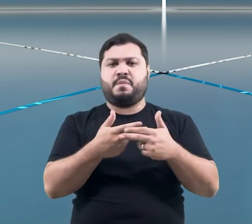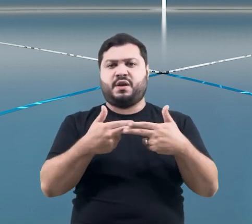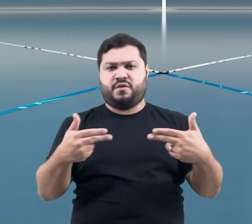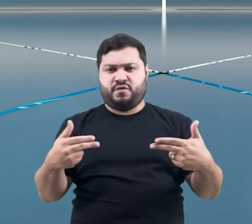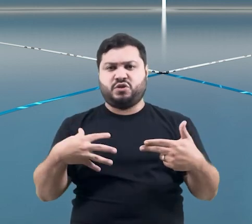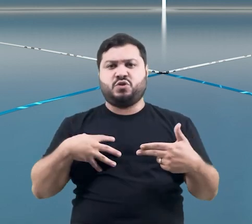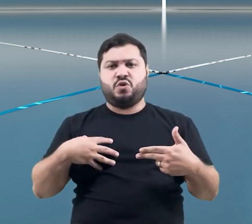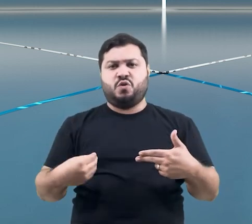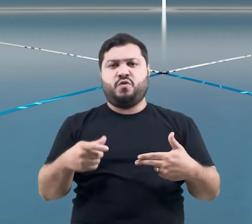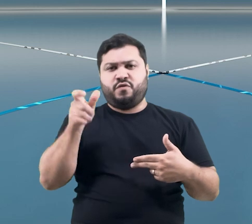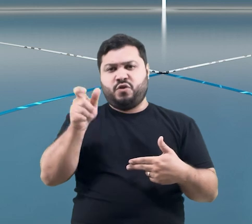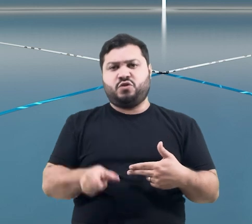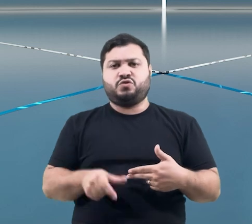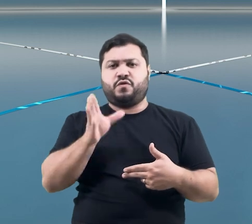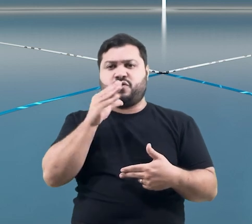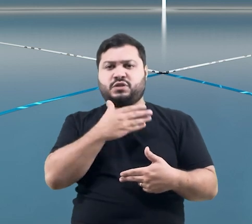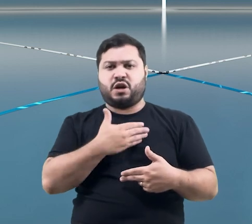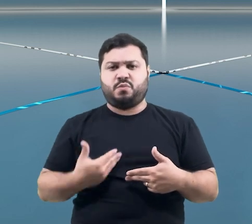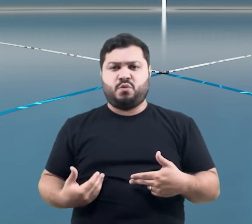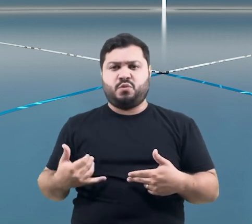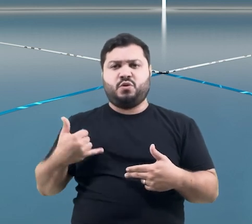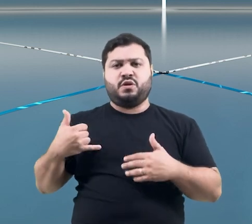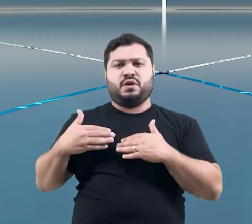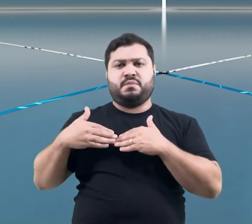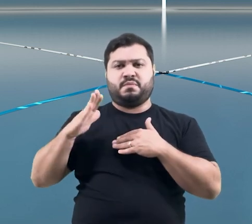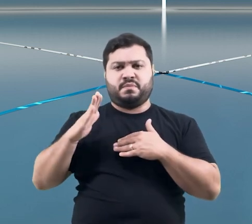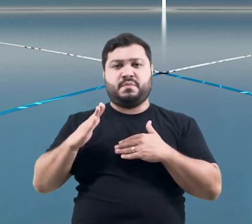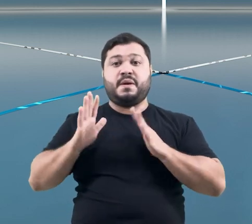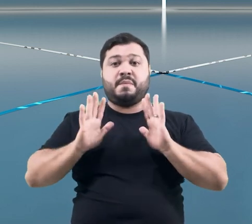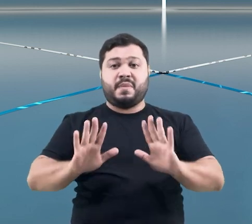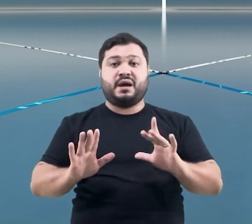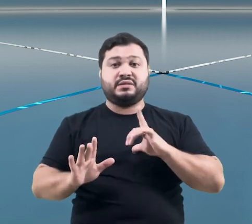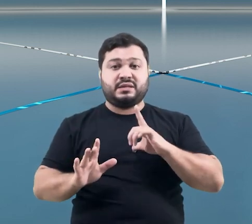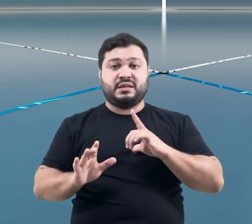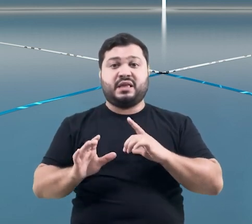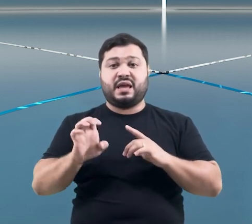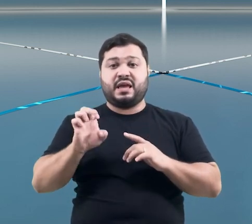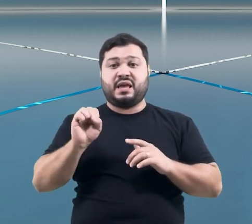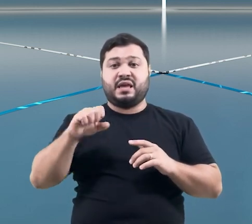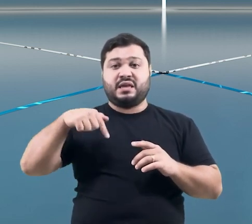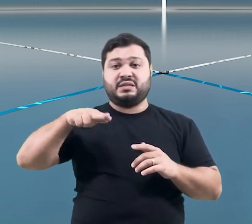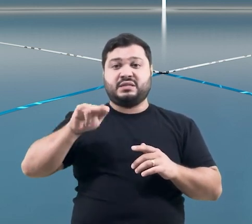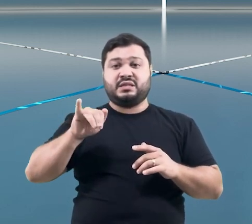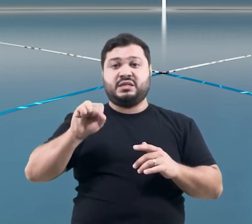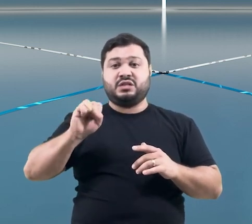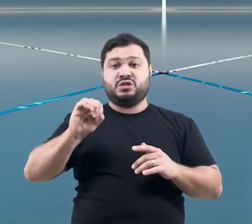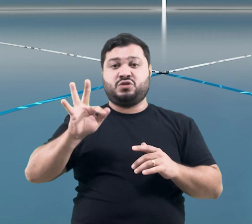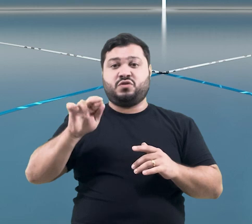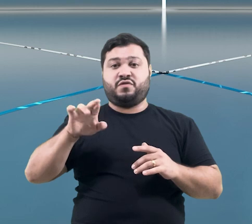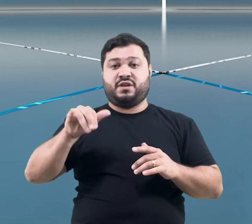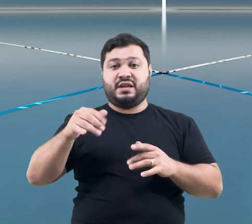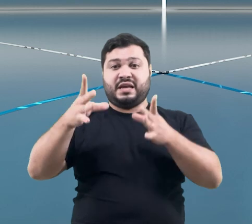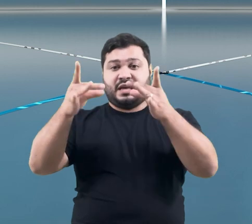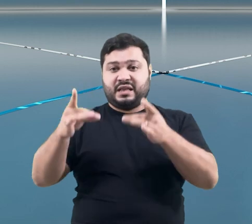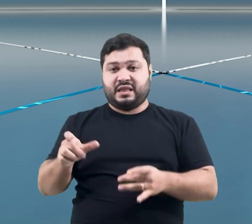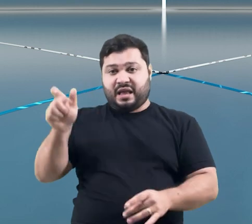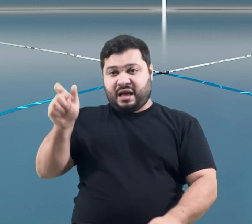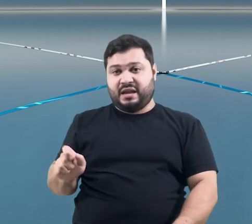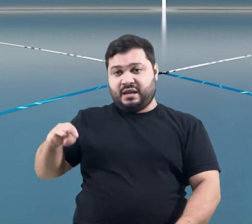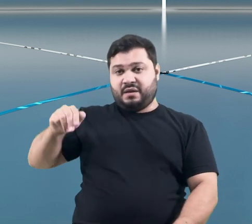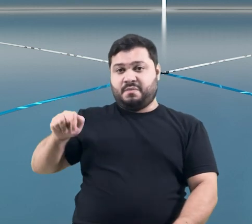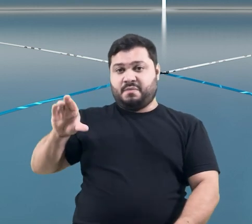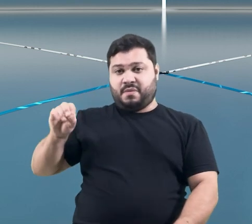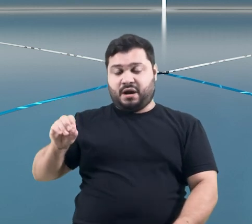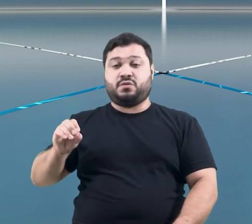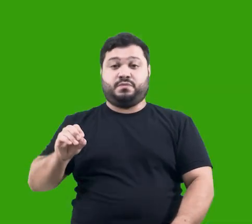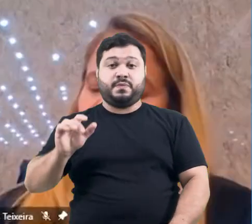fins beneficiários o filho de um servidor público maior de idade, mas que tem esquizofrenia. Detalhes com Marco